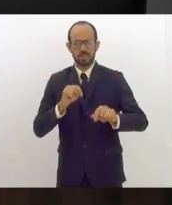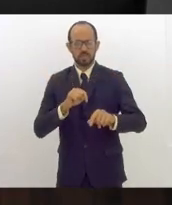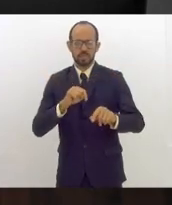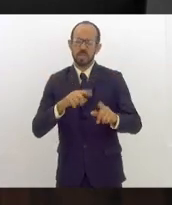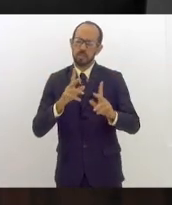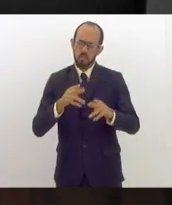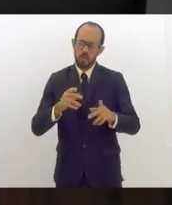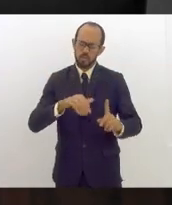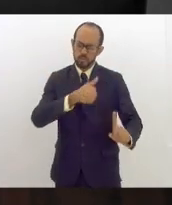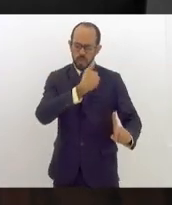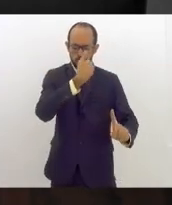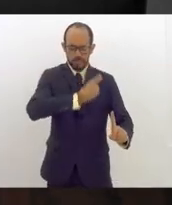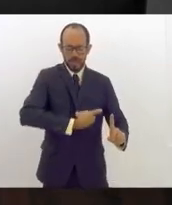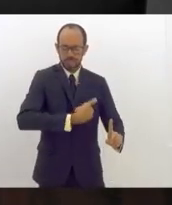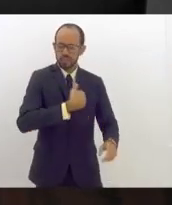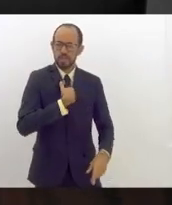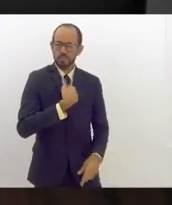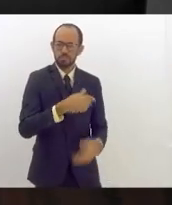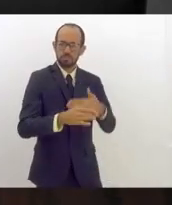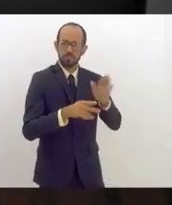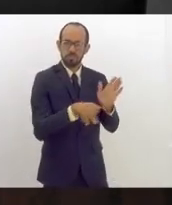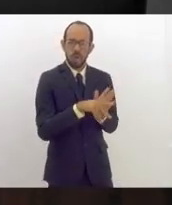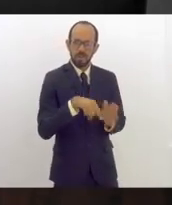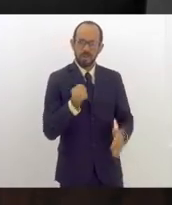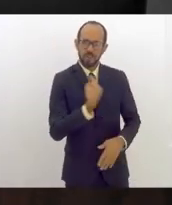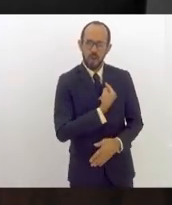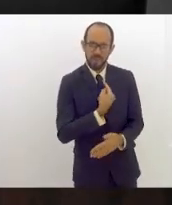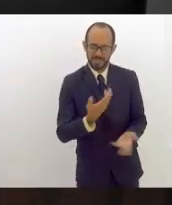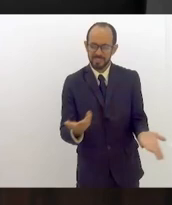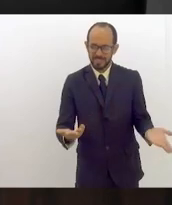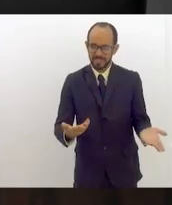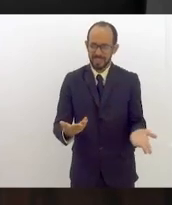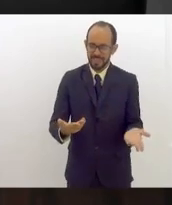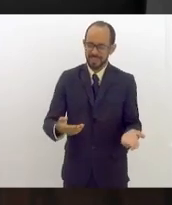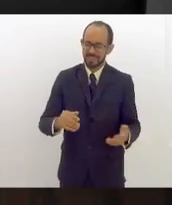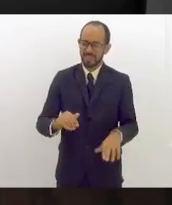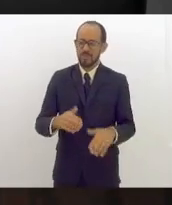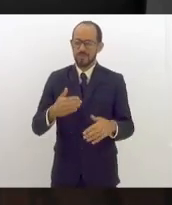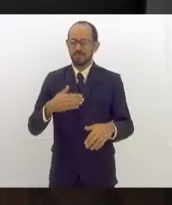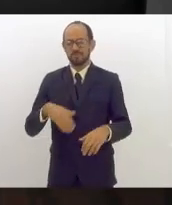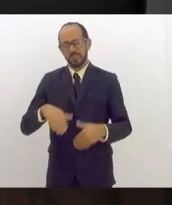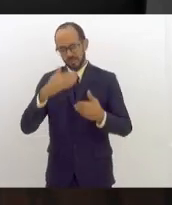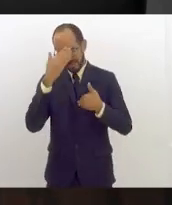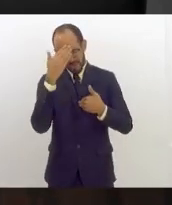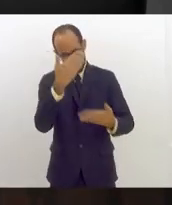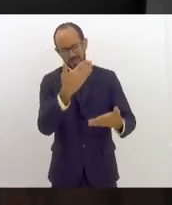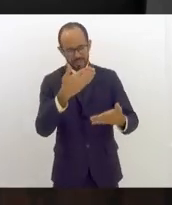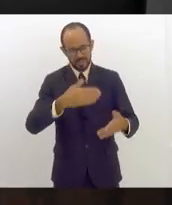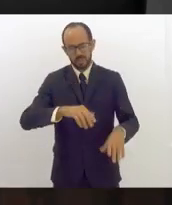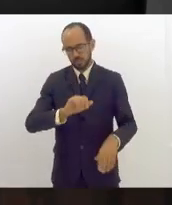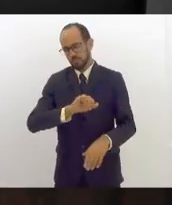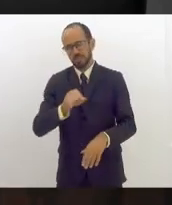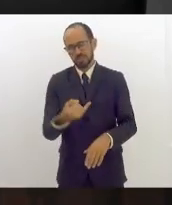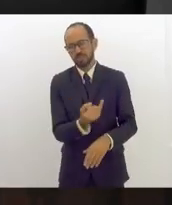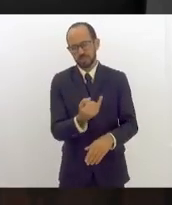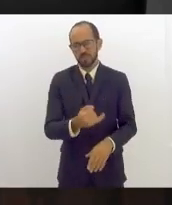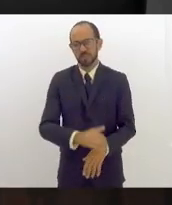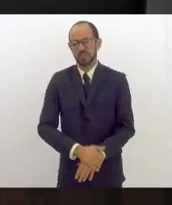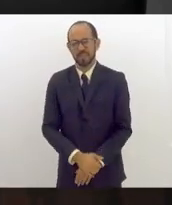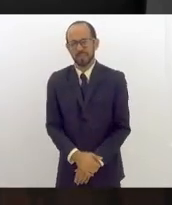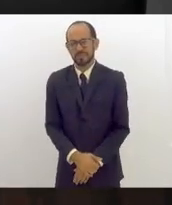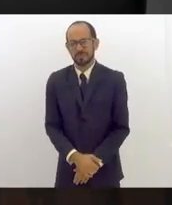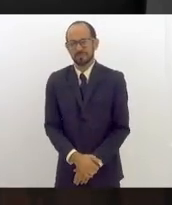sendo homenageado então muito muito agradecido por essa oportunidade